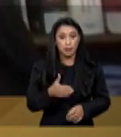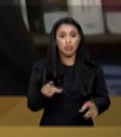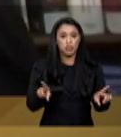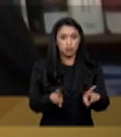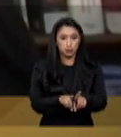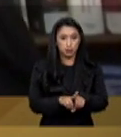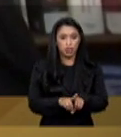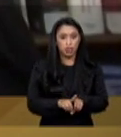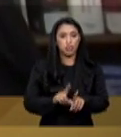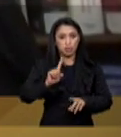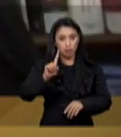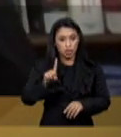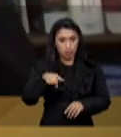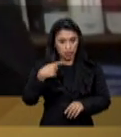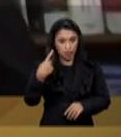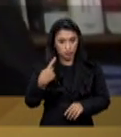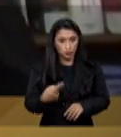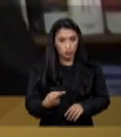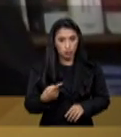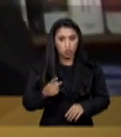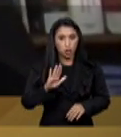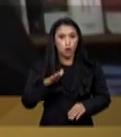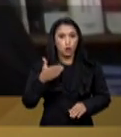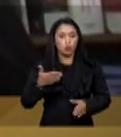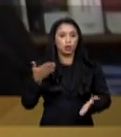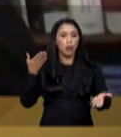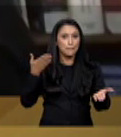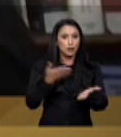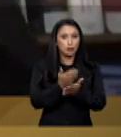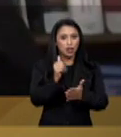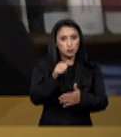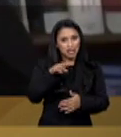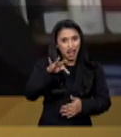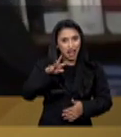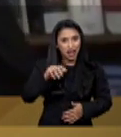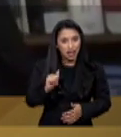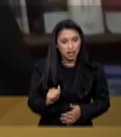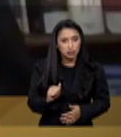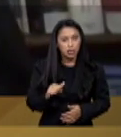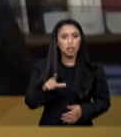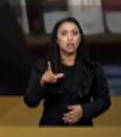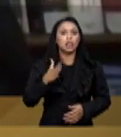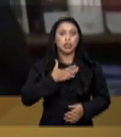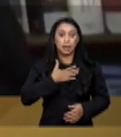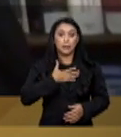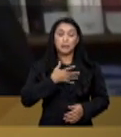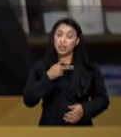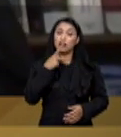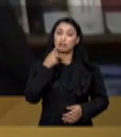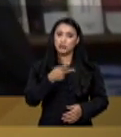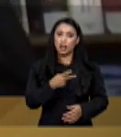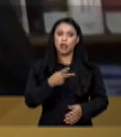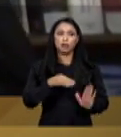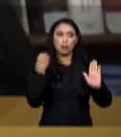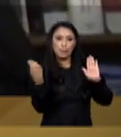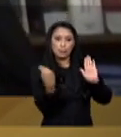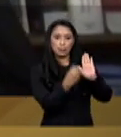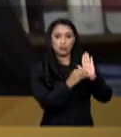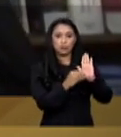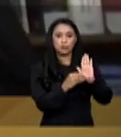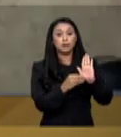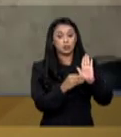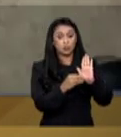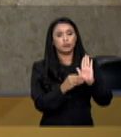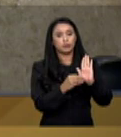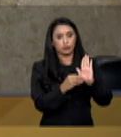na próxima sessão, quando nós aprovarmos a ata, que esta minha intervenção esteja consignada, por